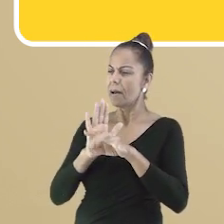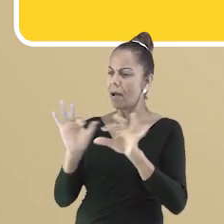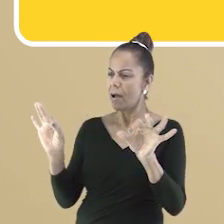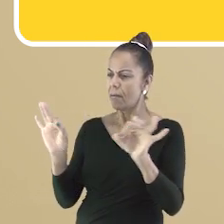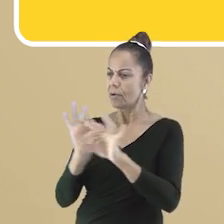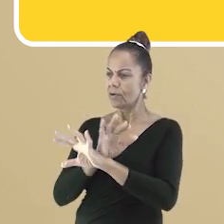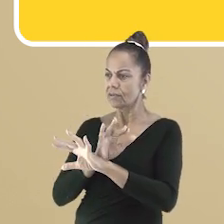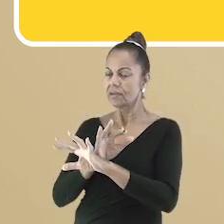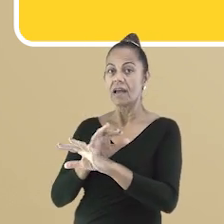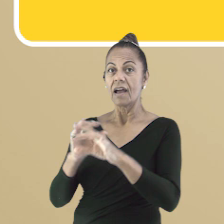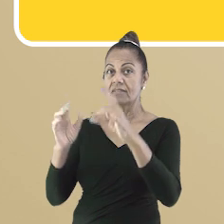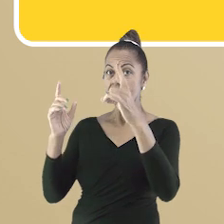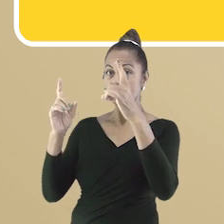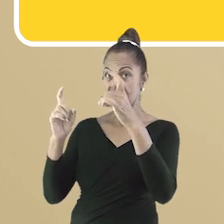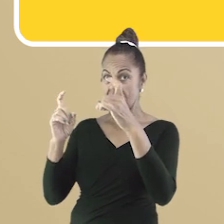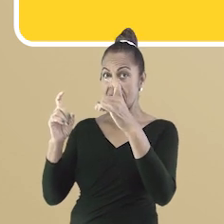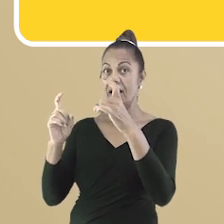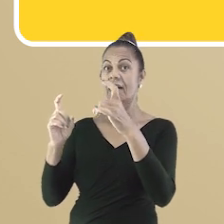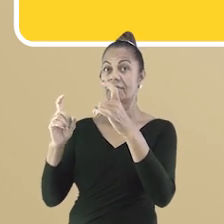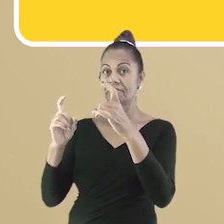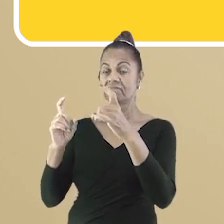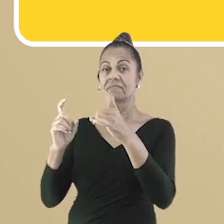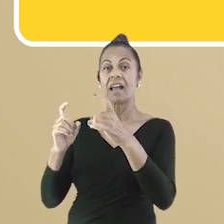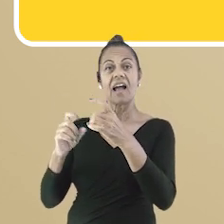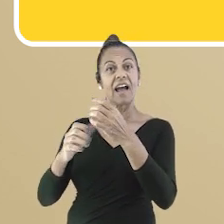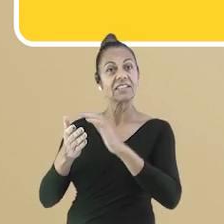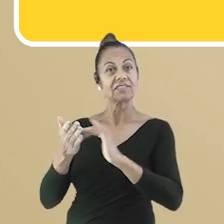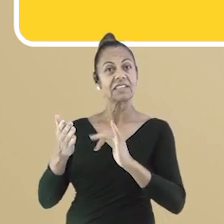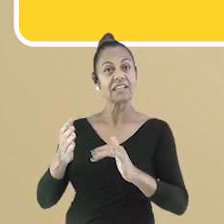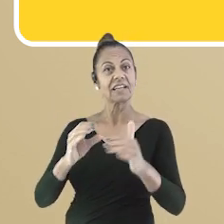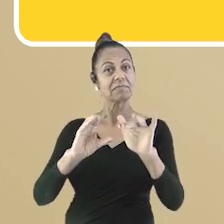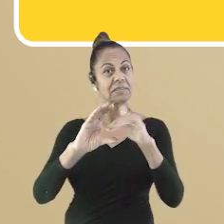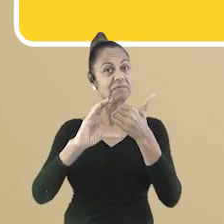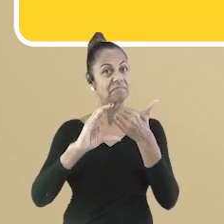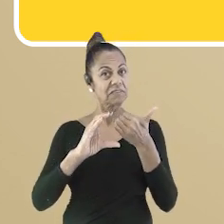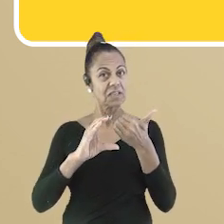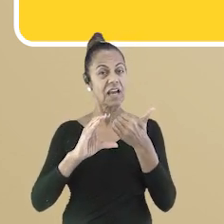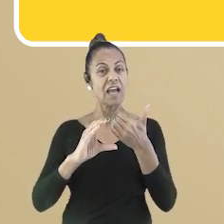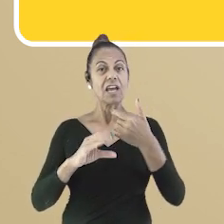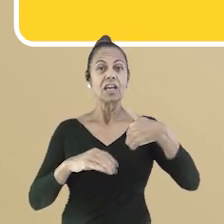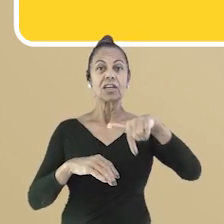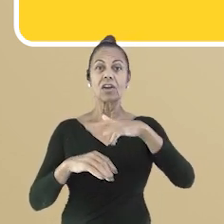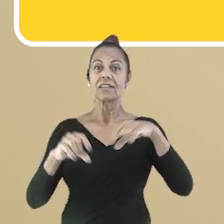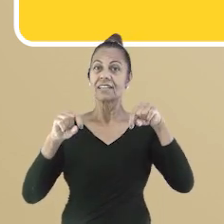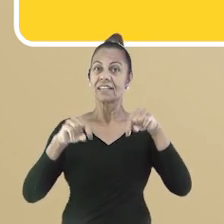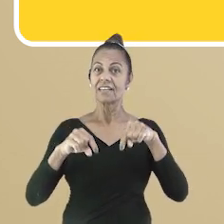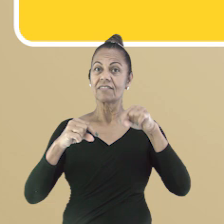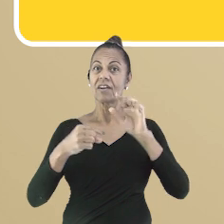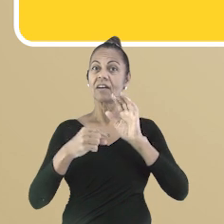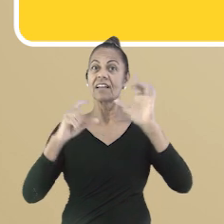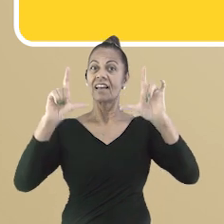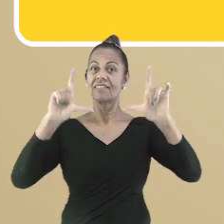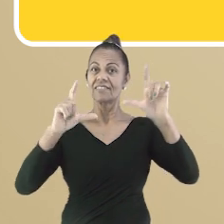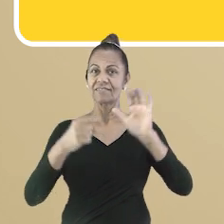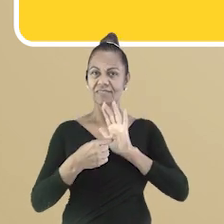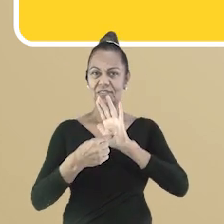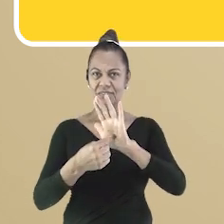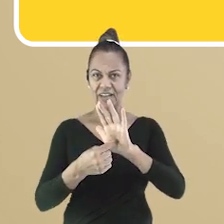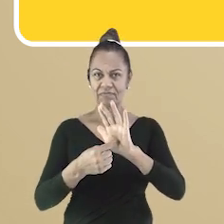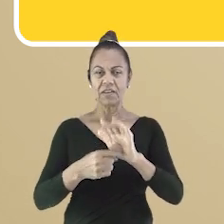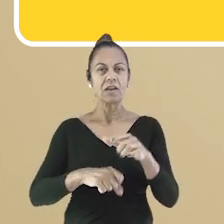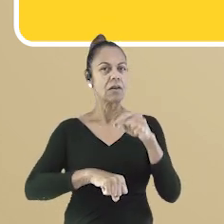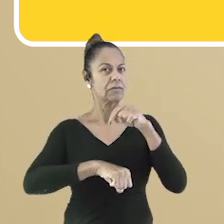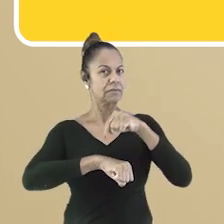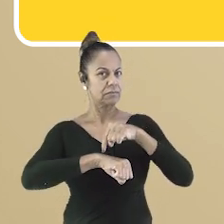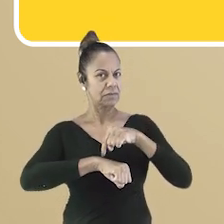a sua entrevista, envie para nós através do nosso QR Code que aparece na sua tela e nós iremos mostrar a sua